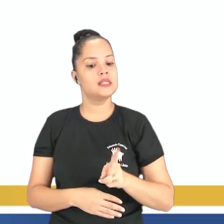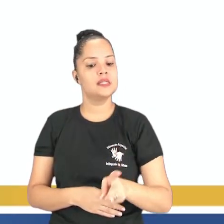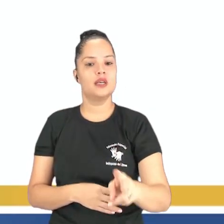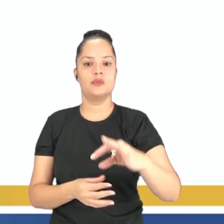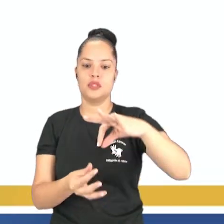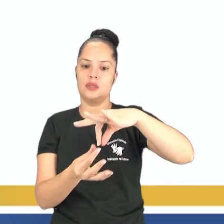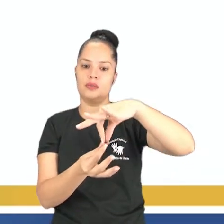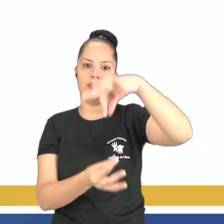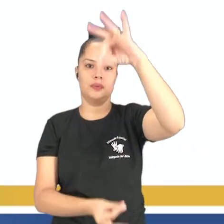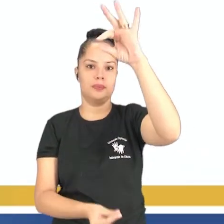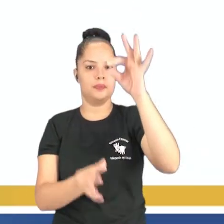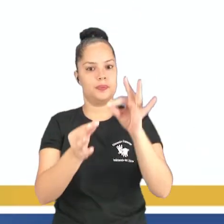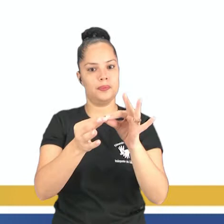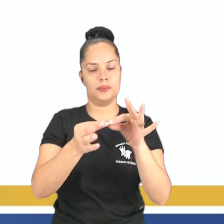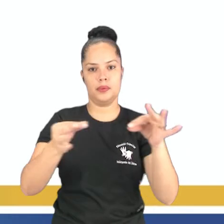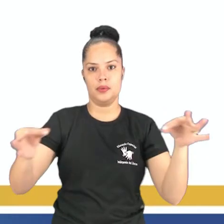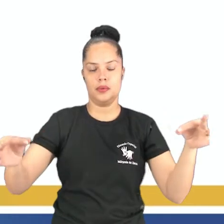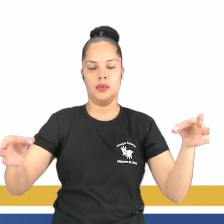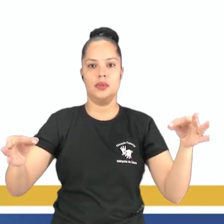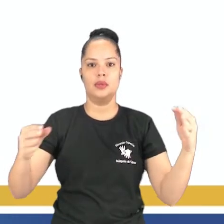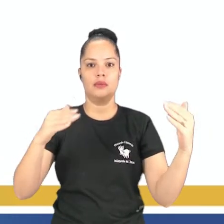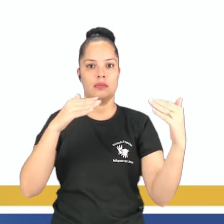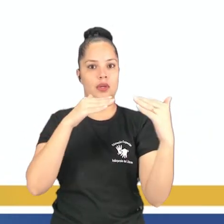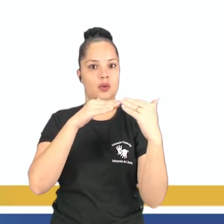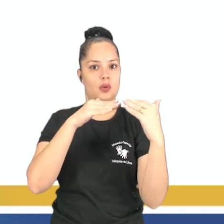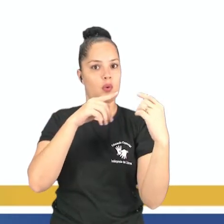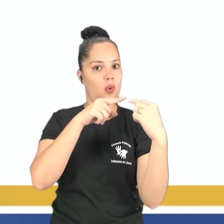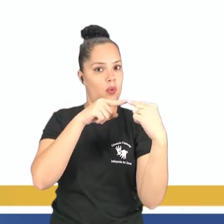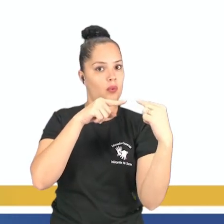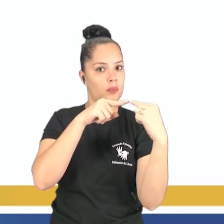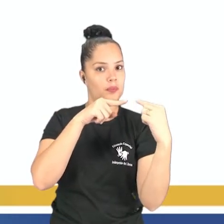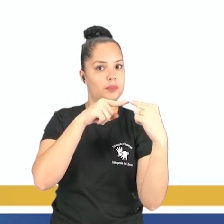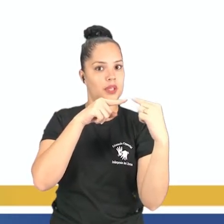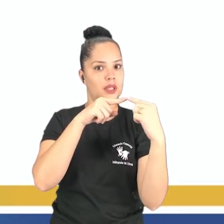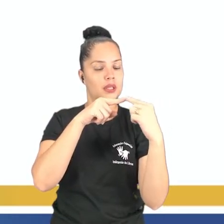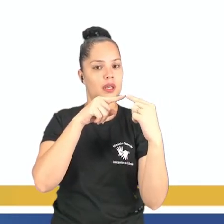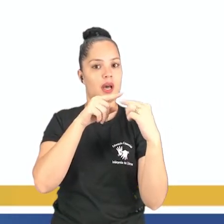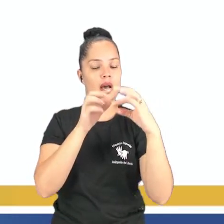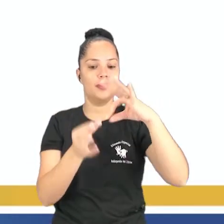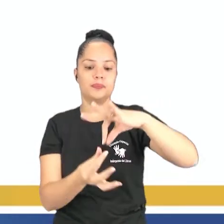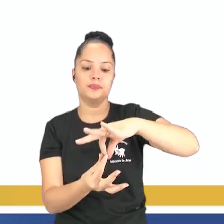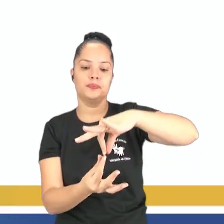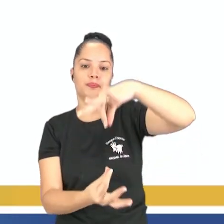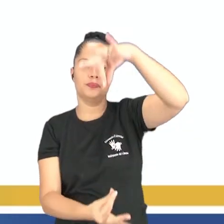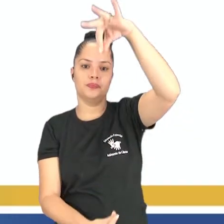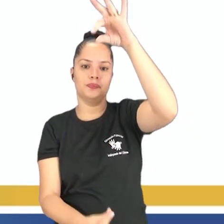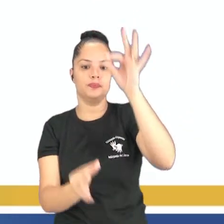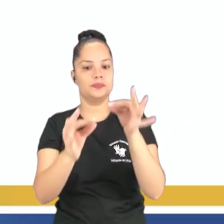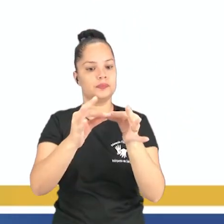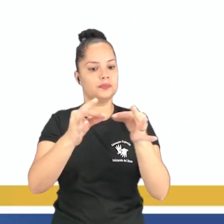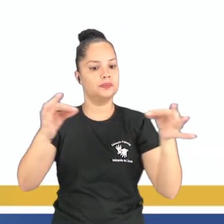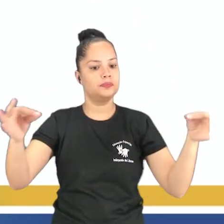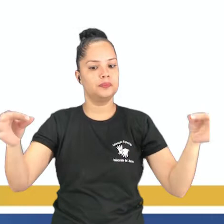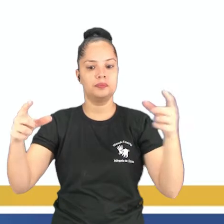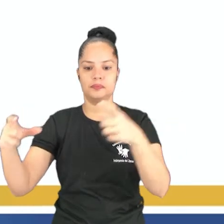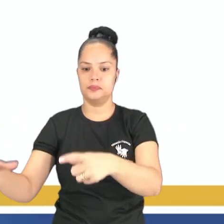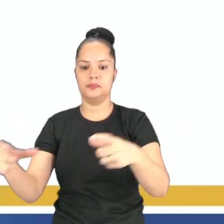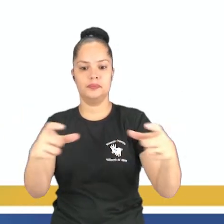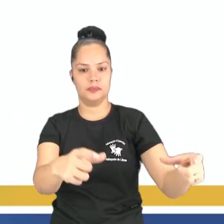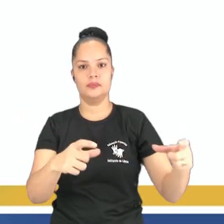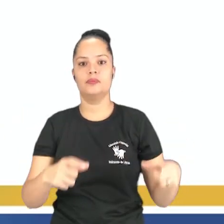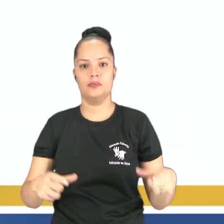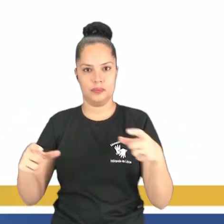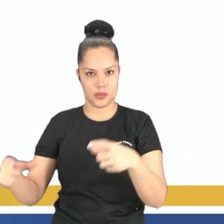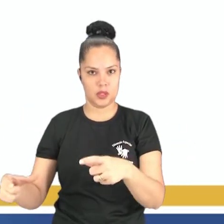uma figura de acordo com uma direção, sentido e comprimento. Então, todos os pontos da